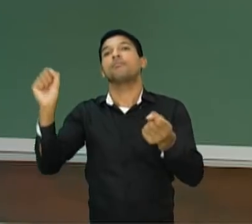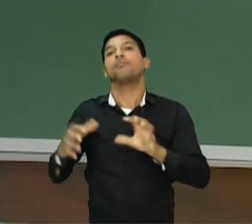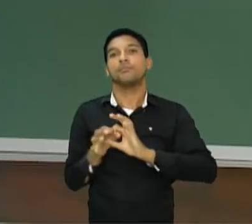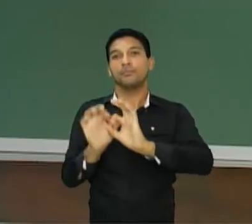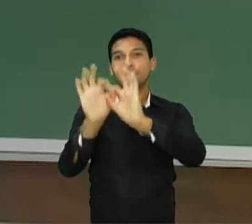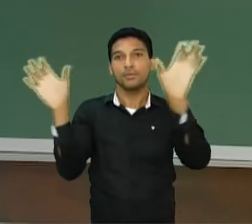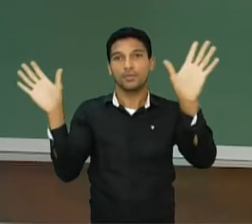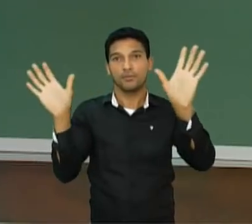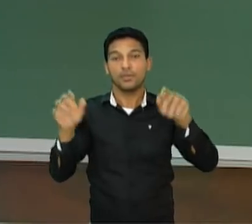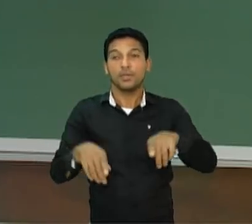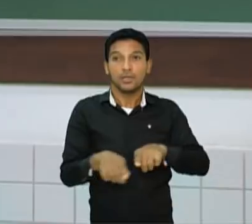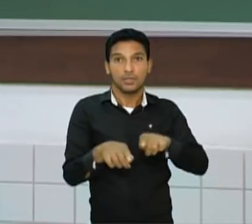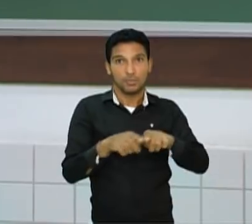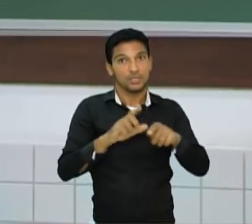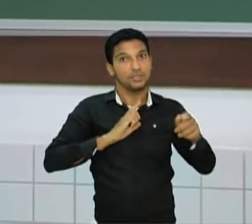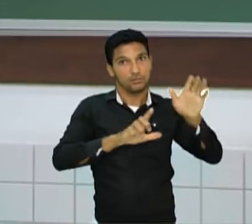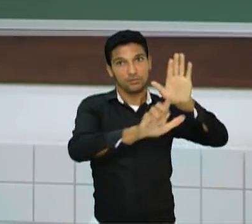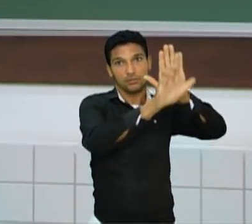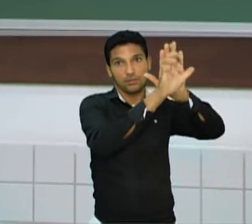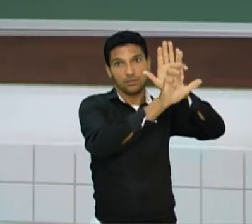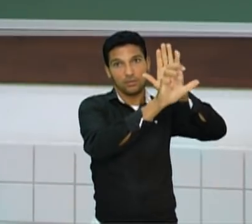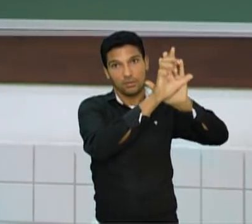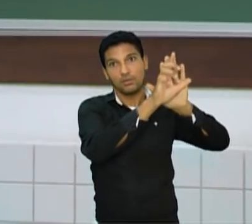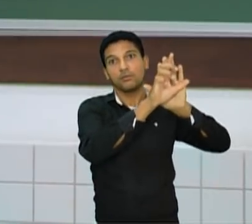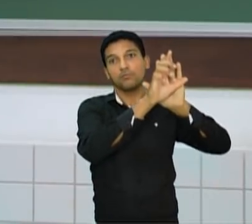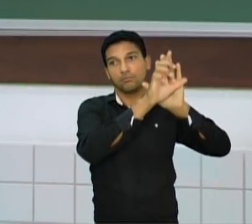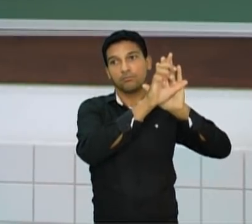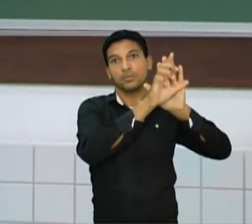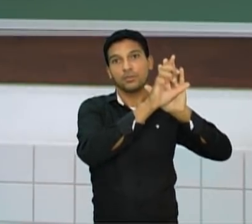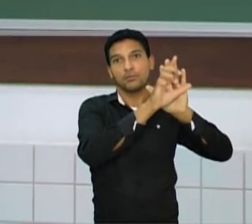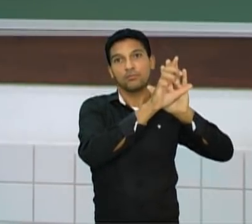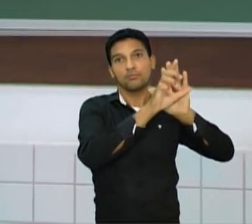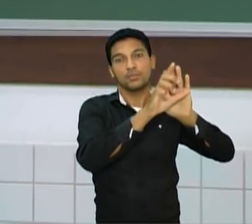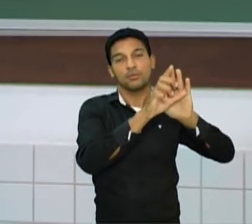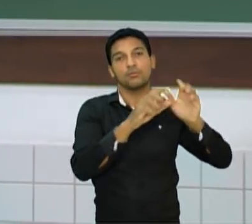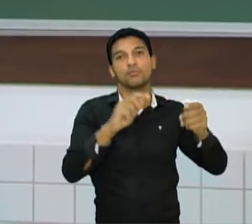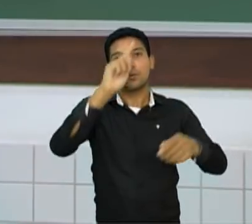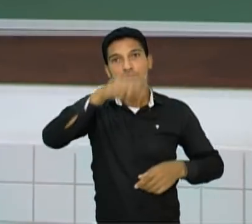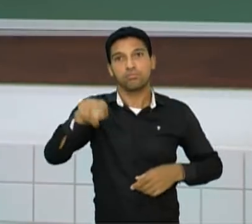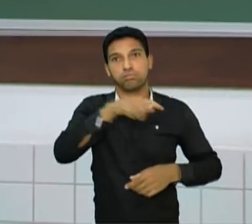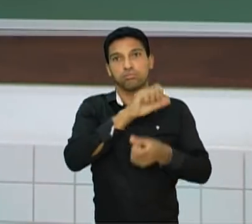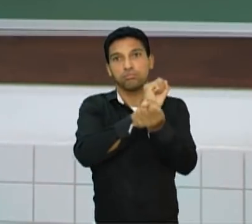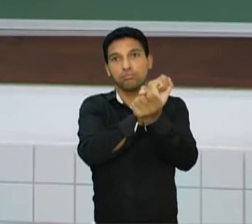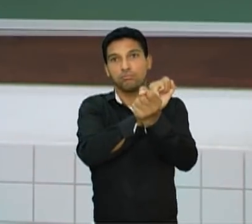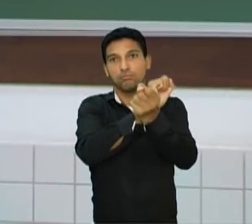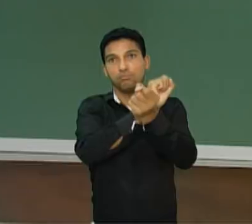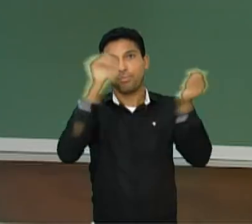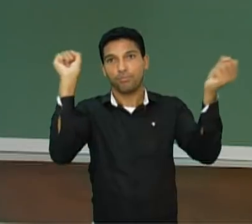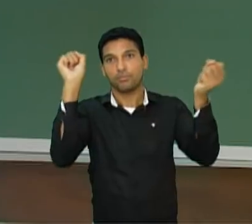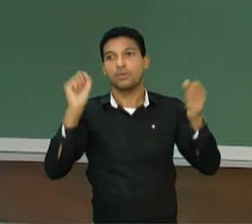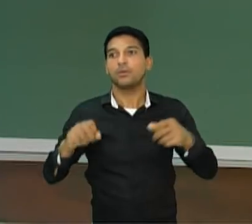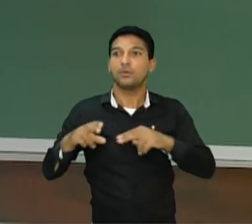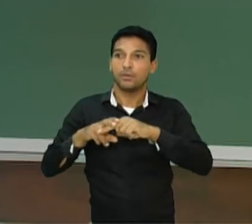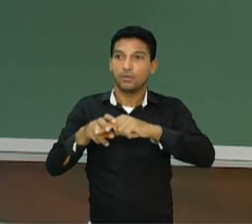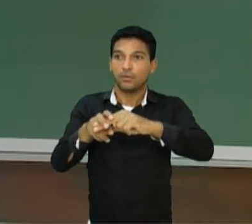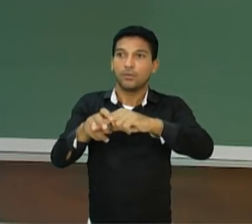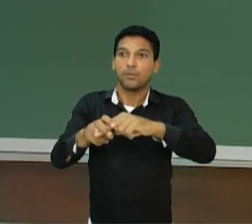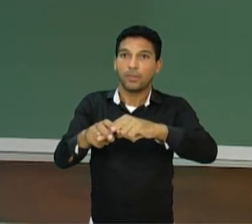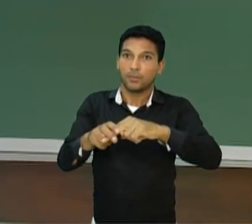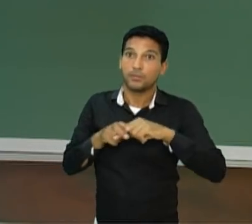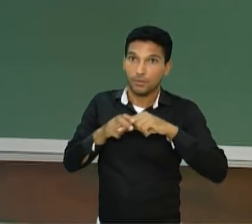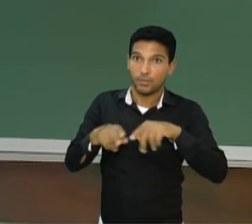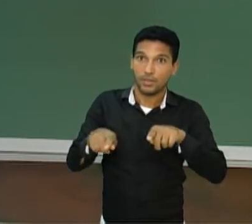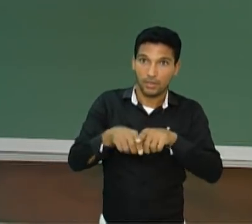escravidão. Esses defensores eram chamados de abolicionistas. E esse movimento ele aconteceu no Brasil inteiro. É isso que esse slide está